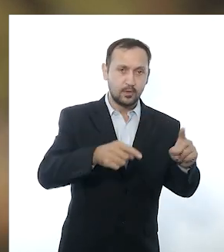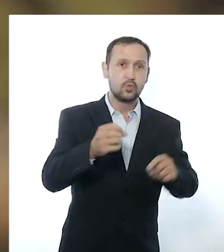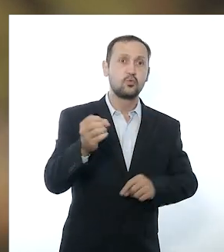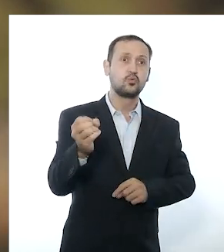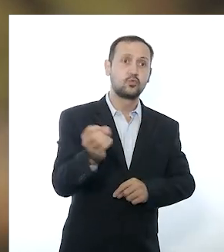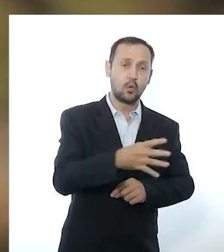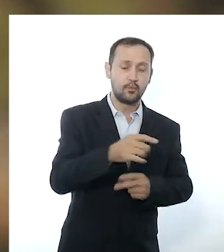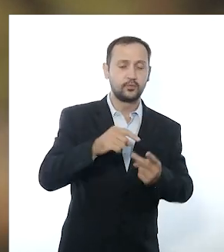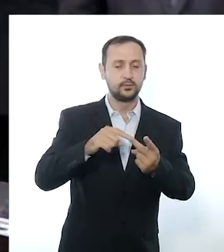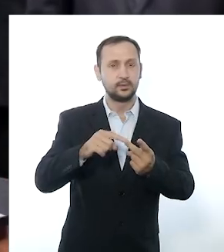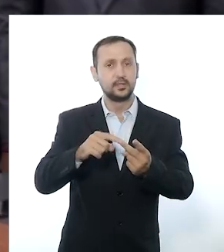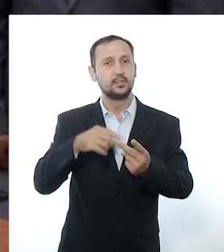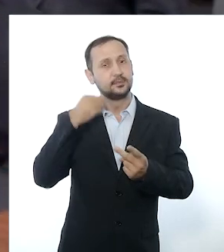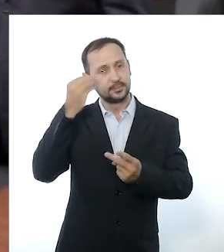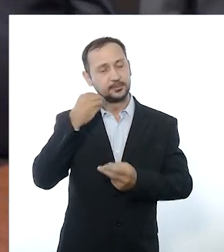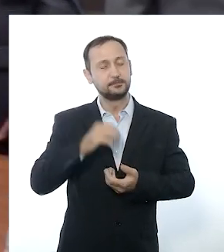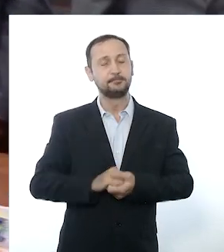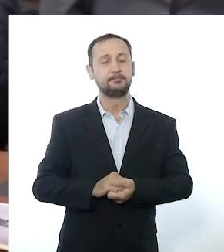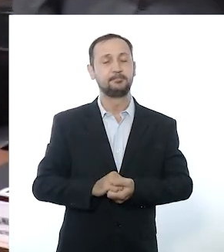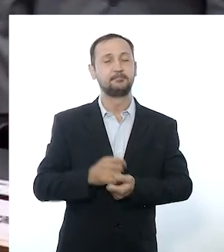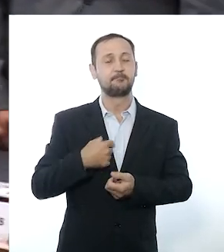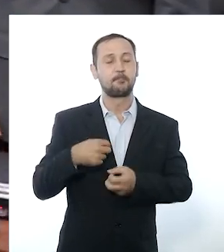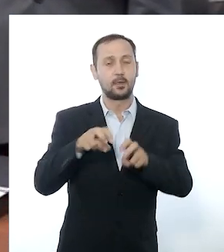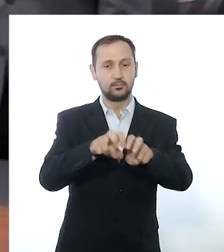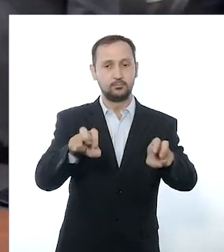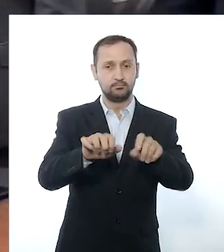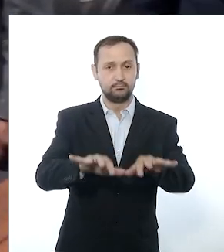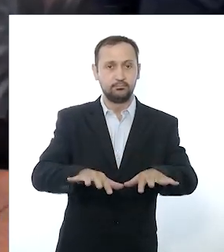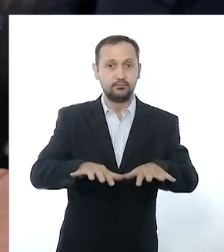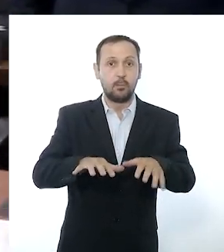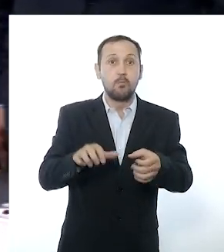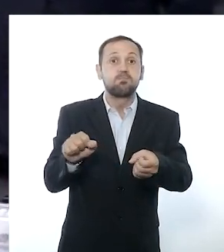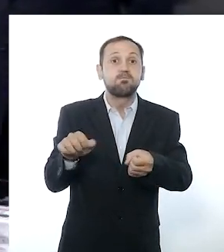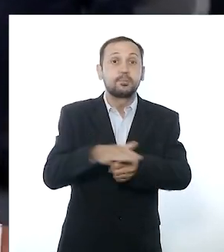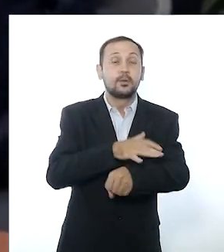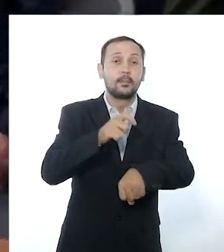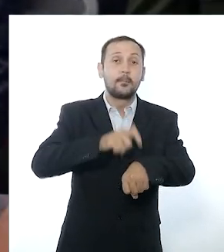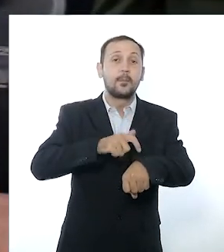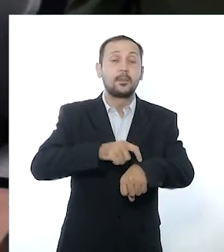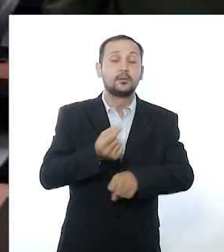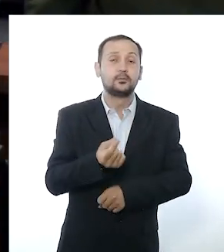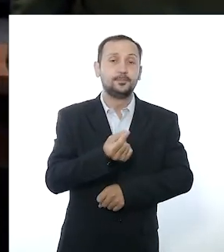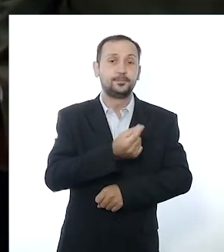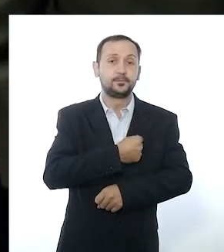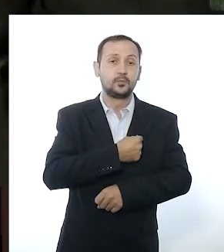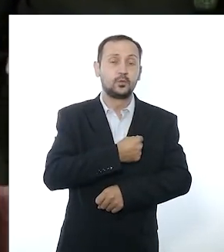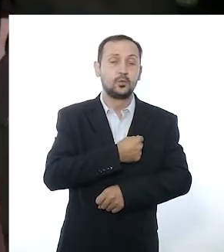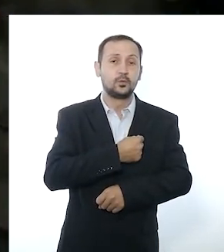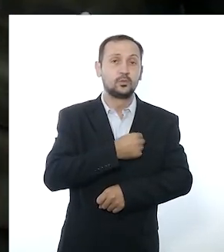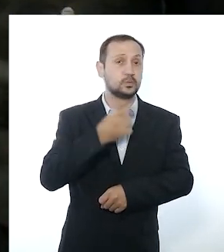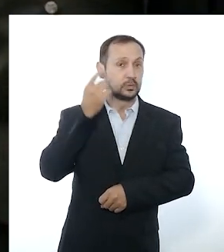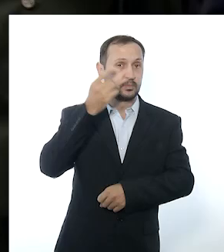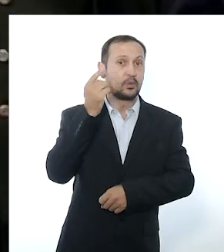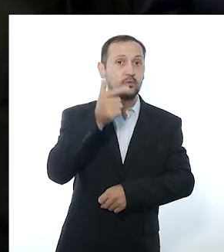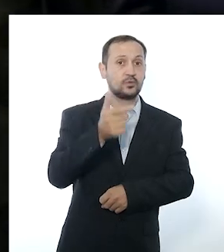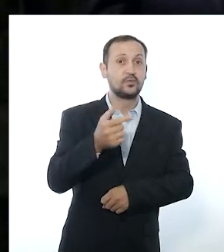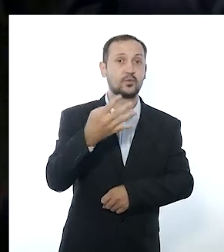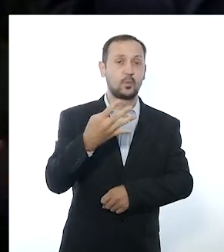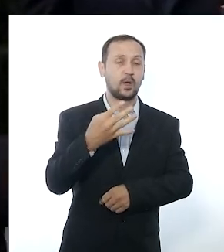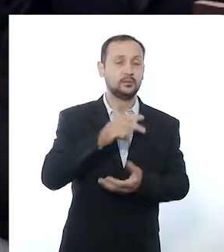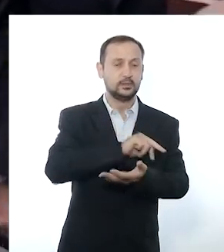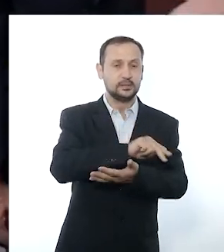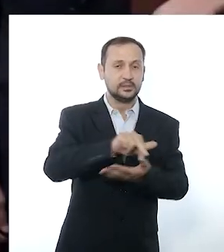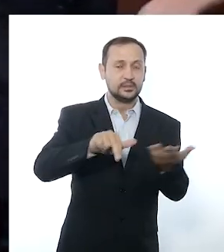e experientes. O plenário Júlio Maia ficou lotado para a cerimônia de posse dos 24 deputados